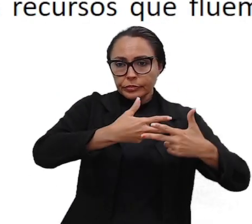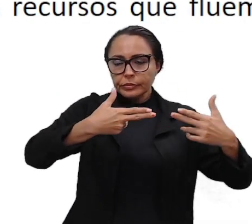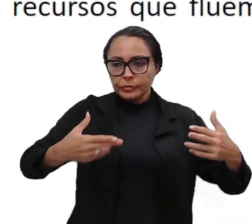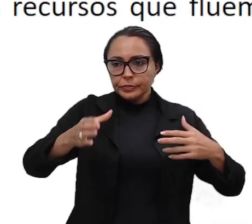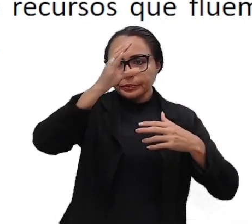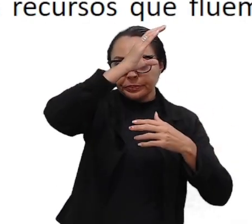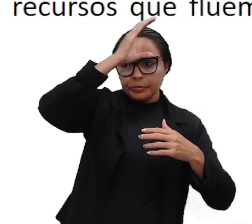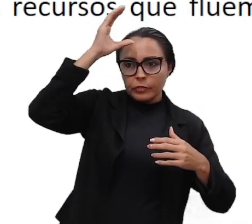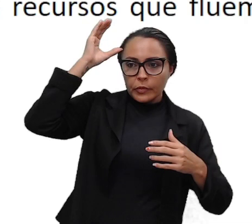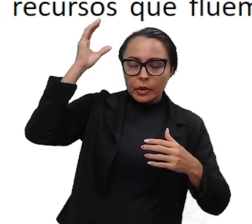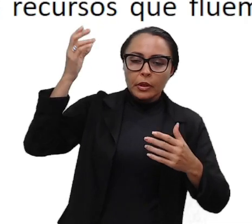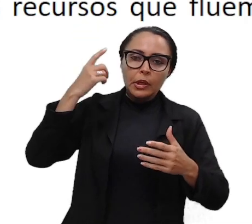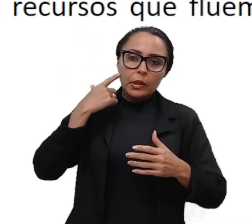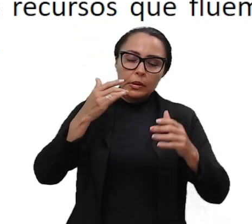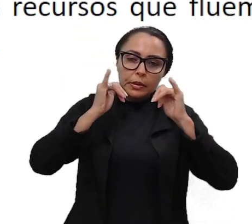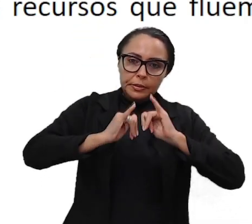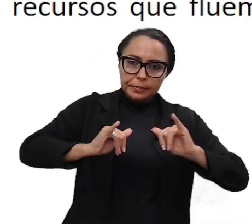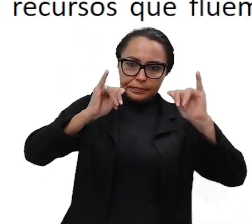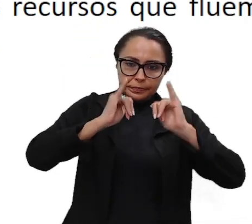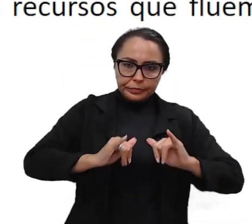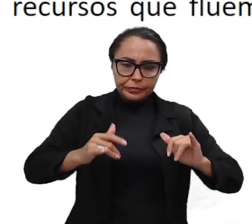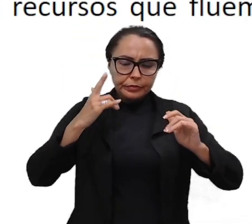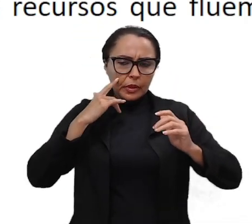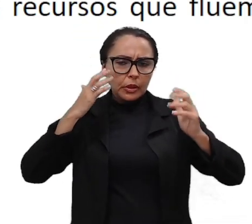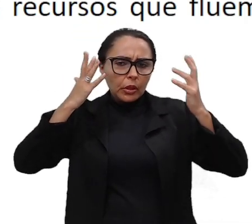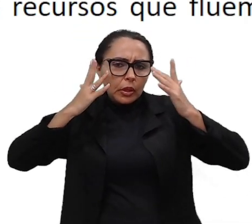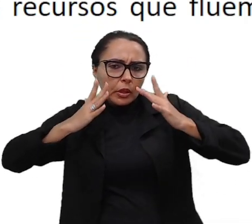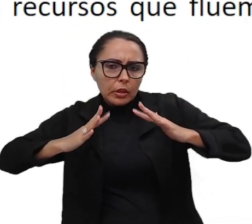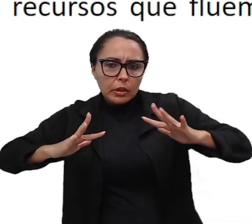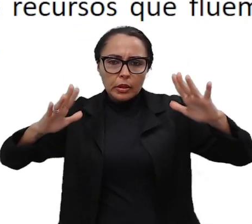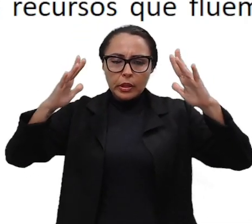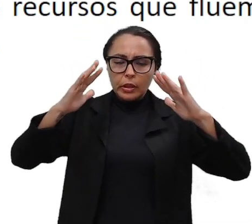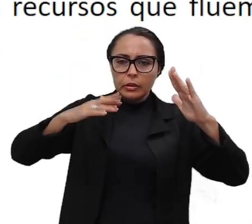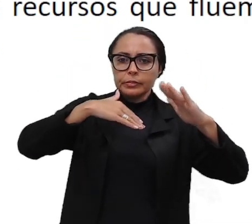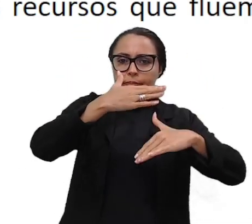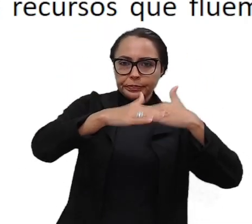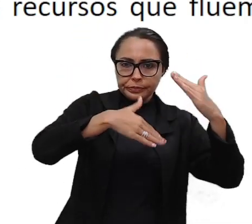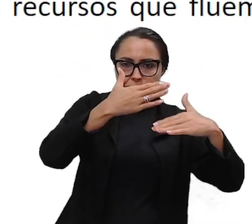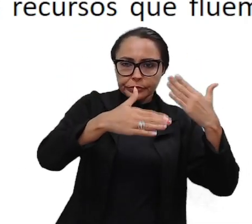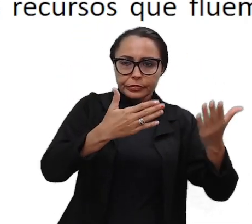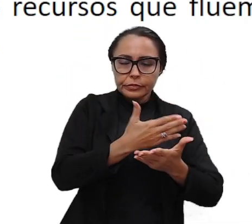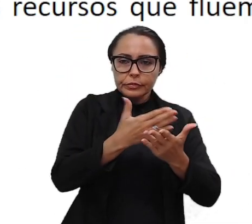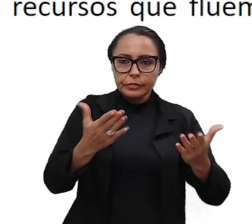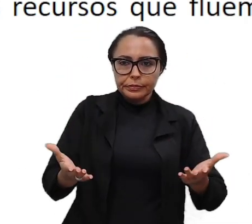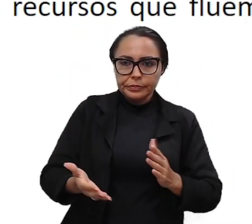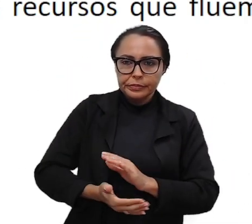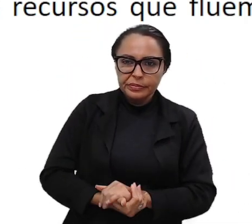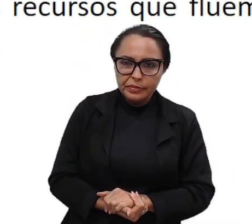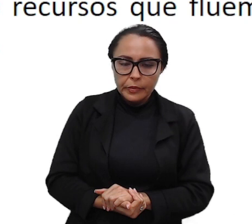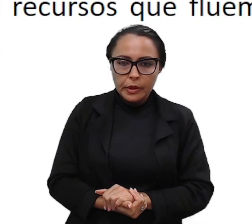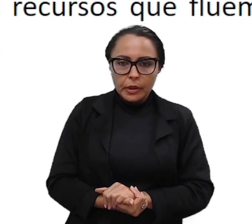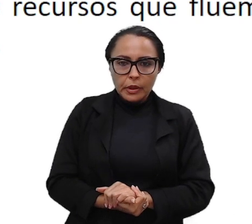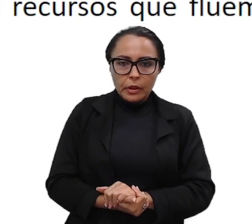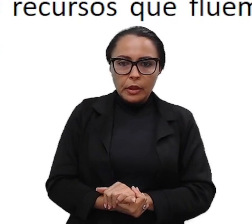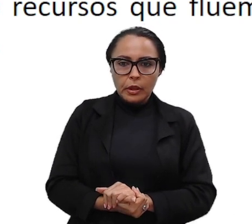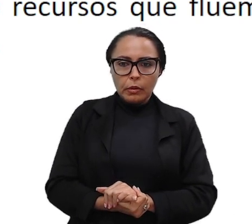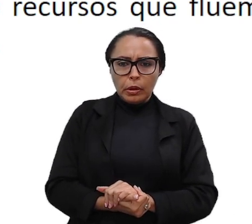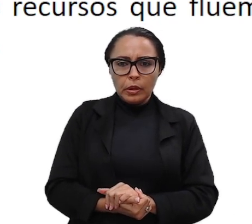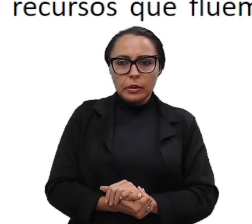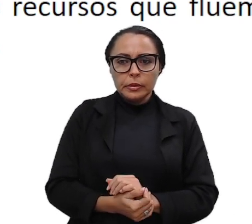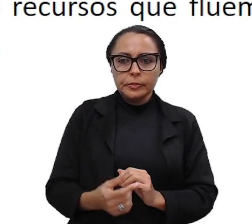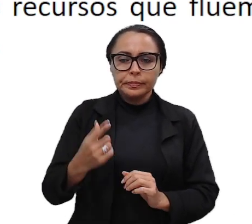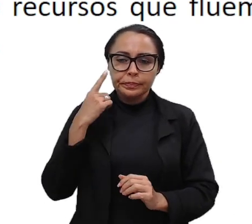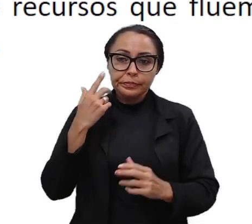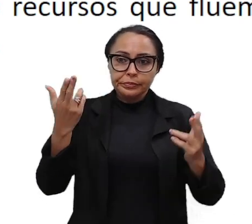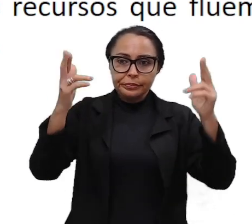clientes, informações, à medida que fluem através de processos ou das redes de abastecimento. Sabia que,